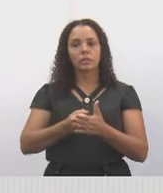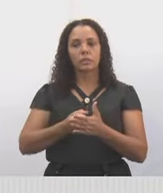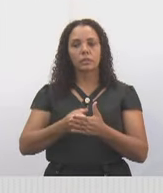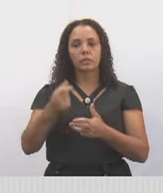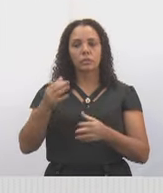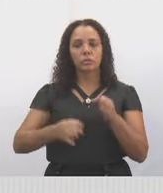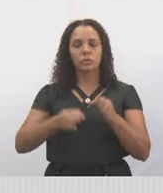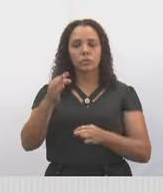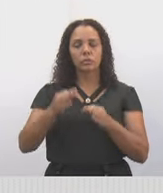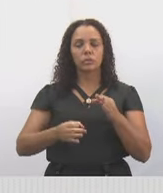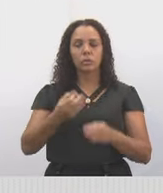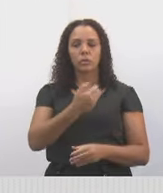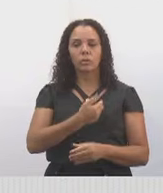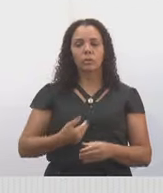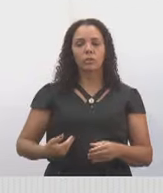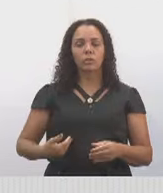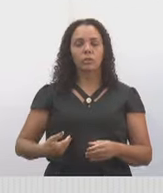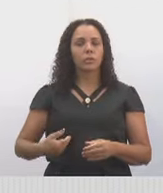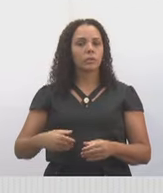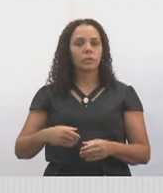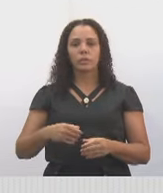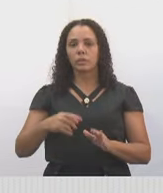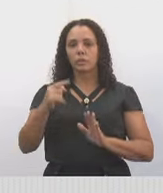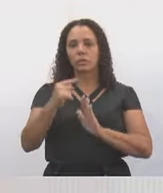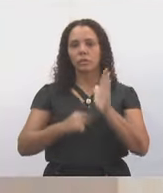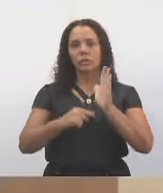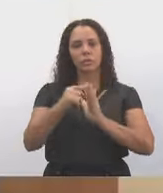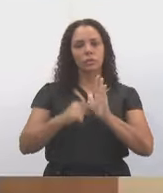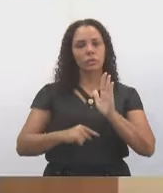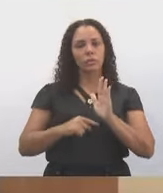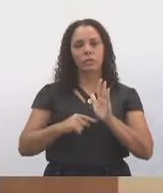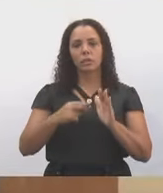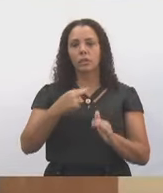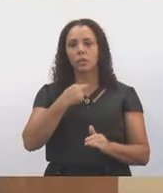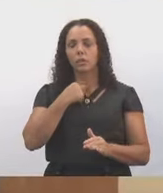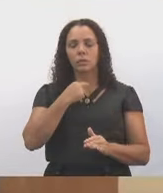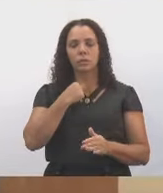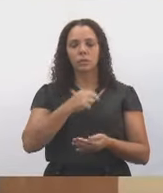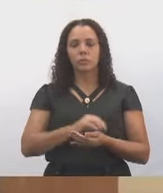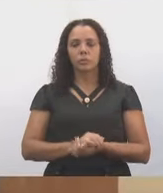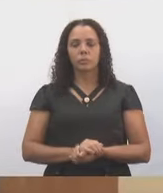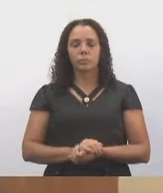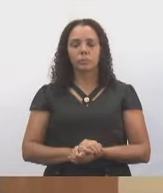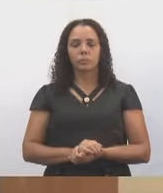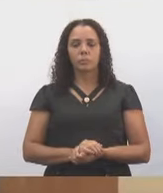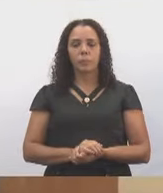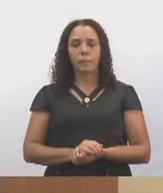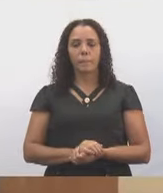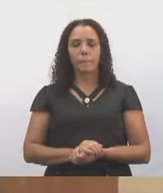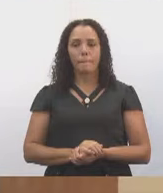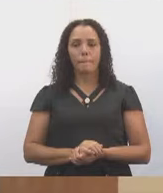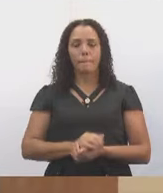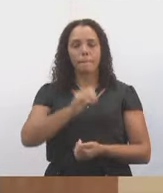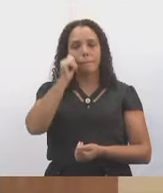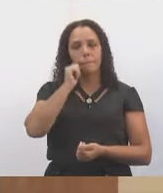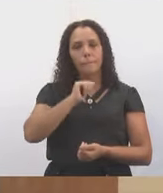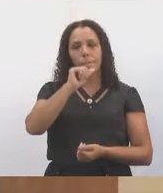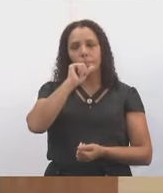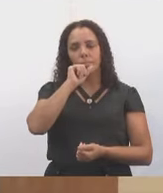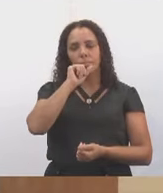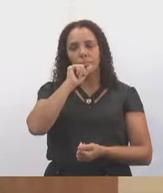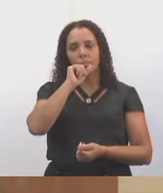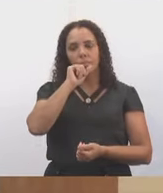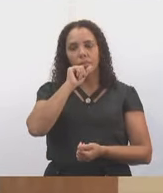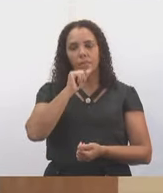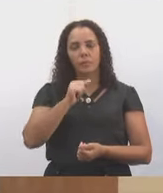impedido de eventualmente revogar a medida por conta própria mamãe n época de mamãe não tinha